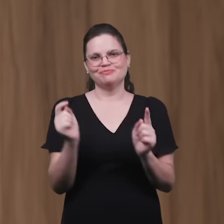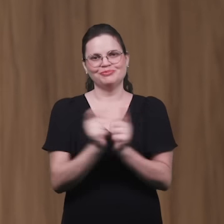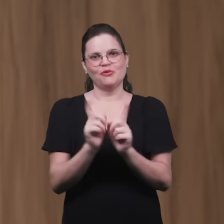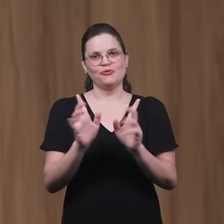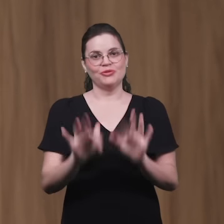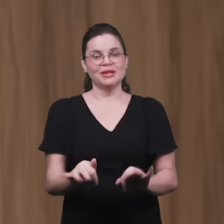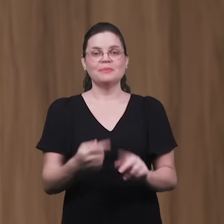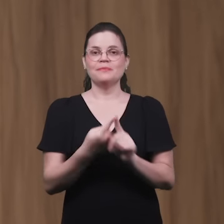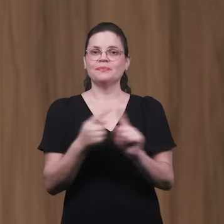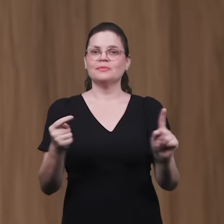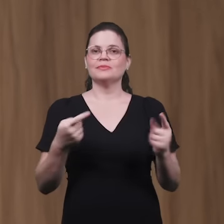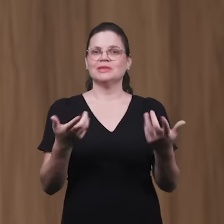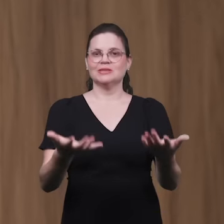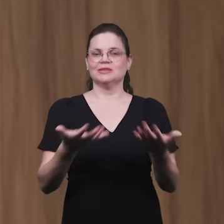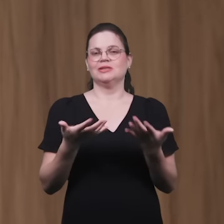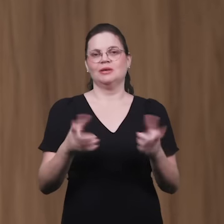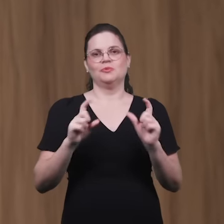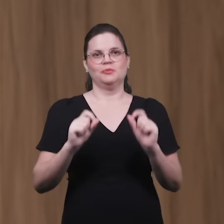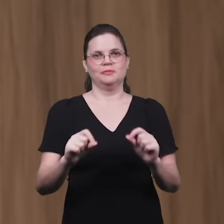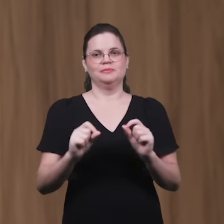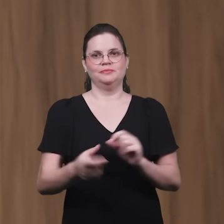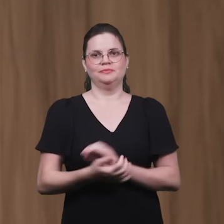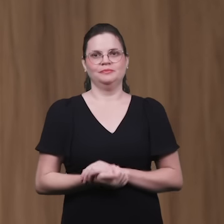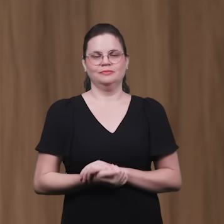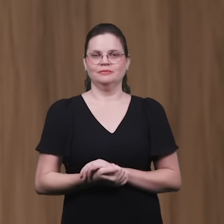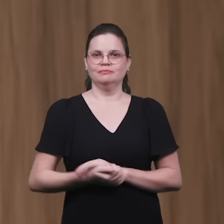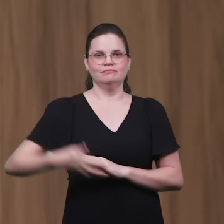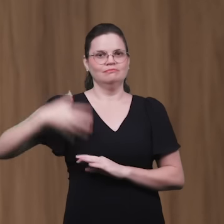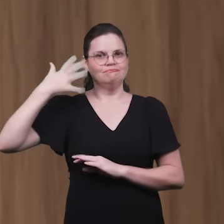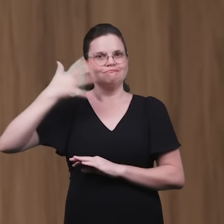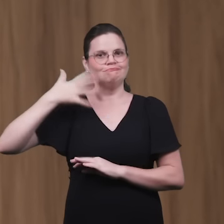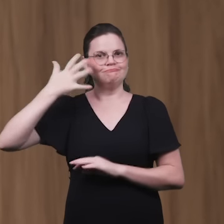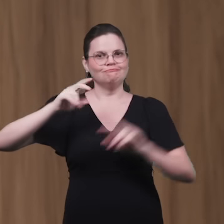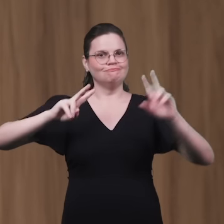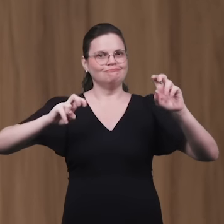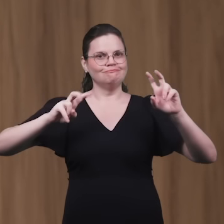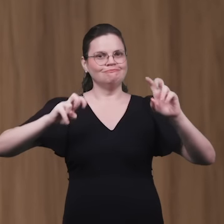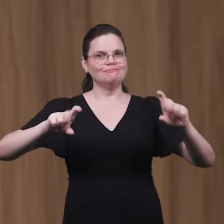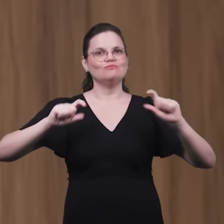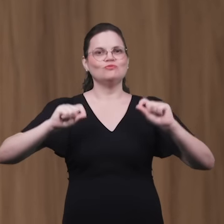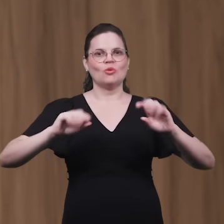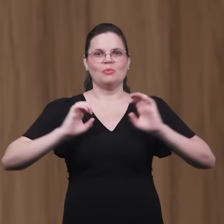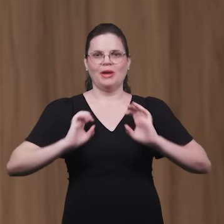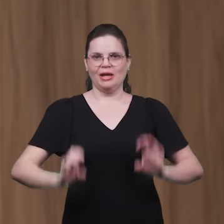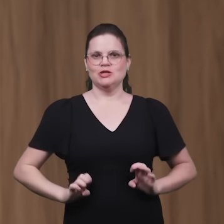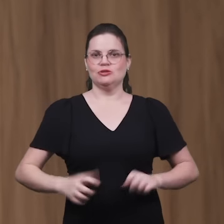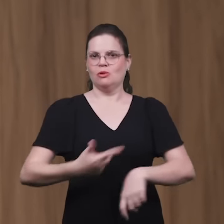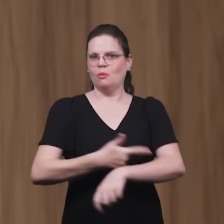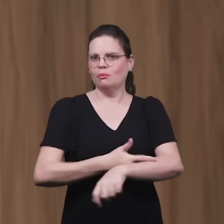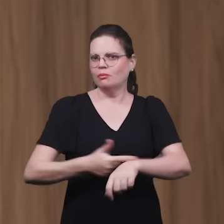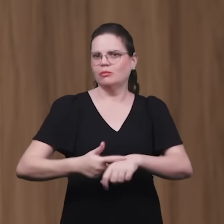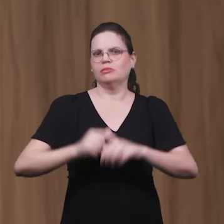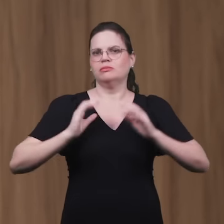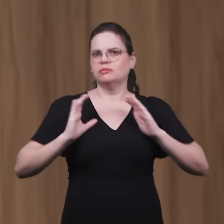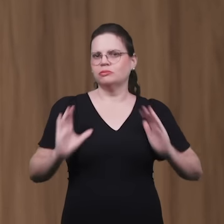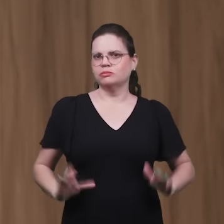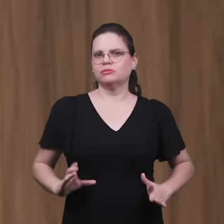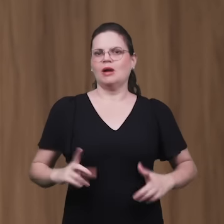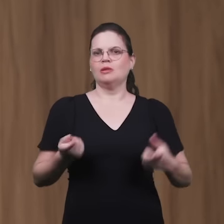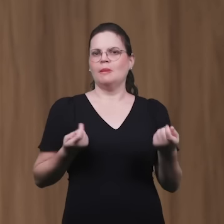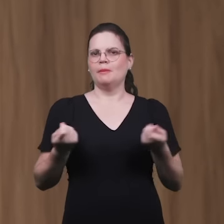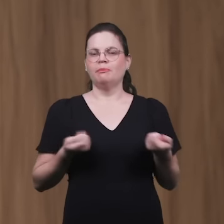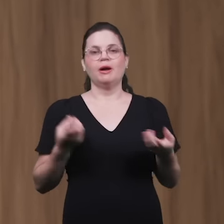mas gostaríamos de deixar aqui esta palavra com relação à disciplina do crente, ou seja, no comportamento do